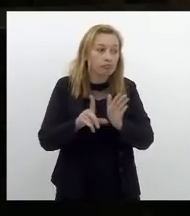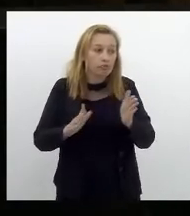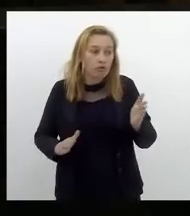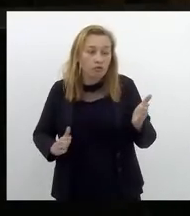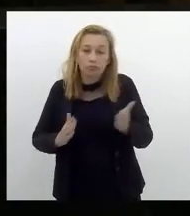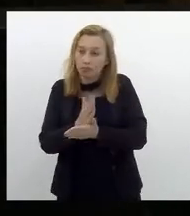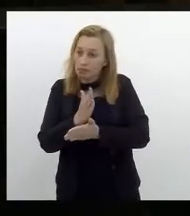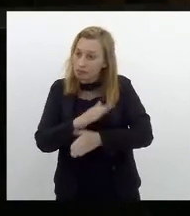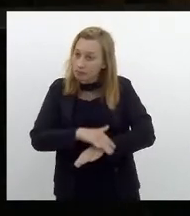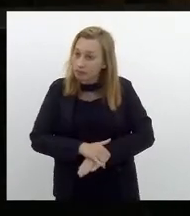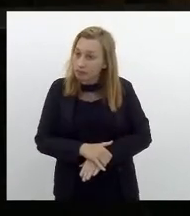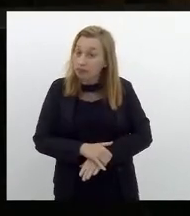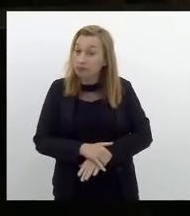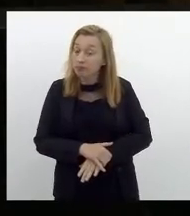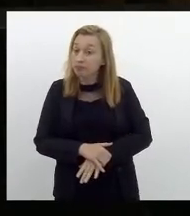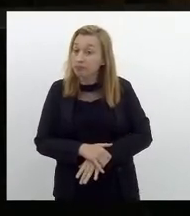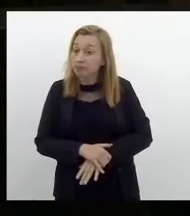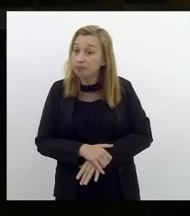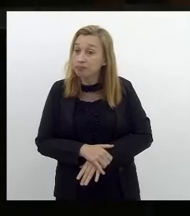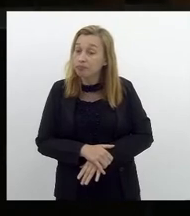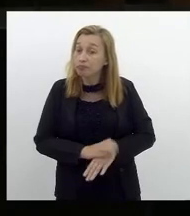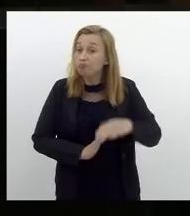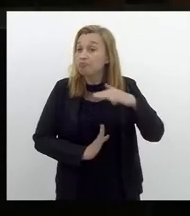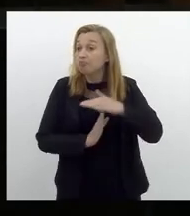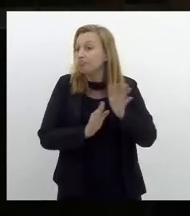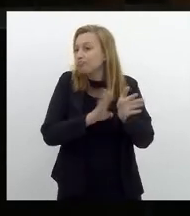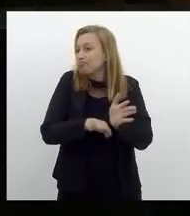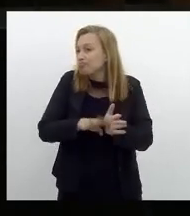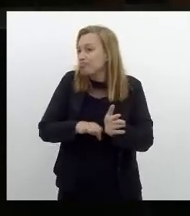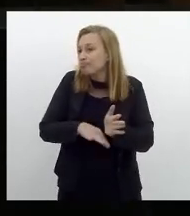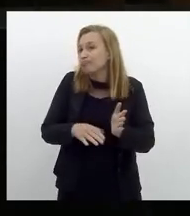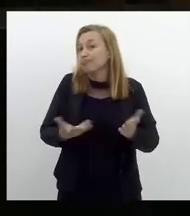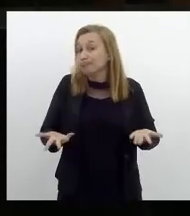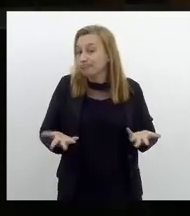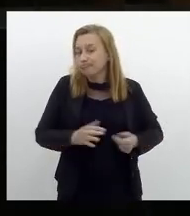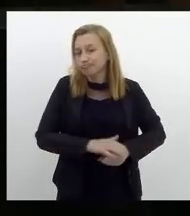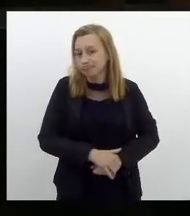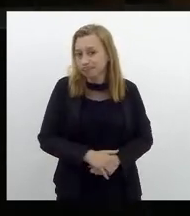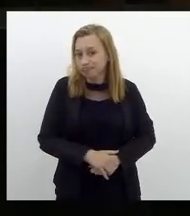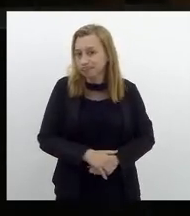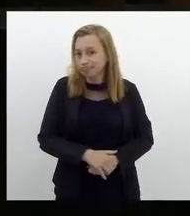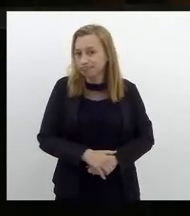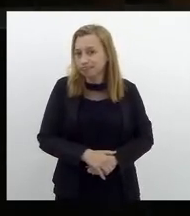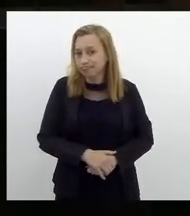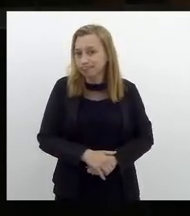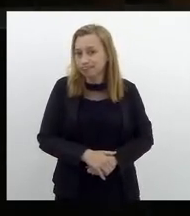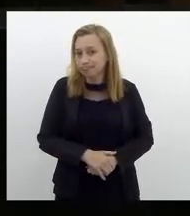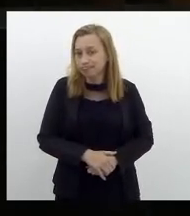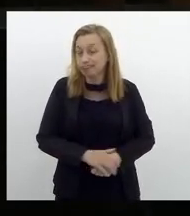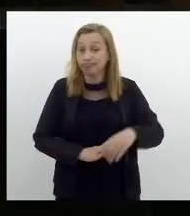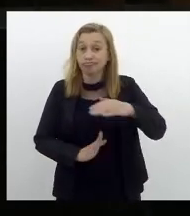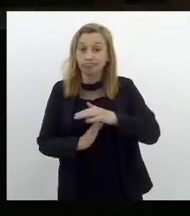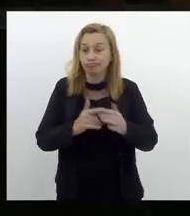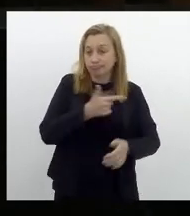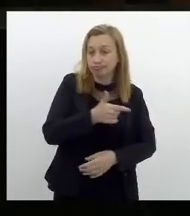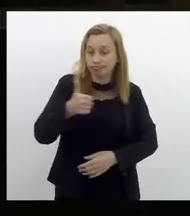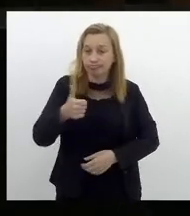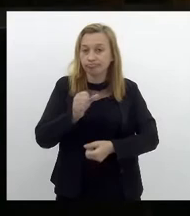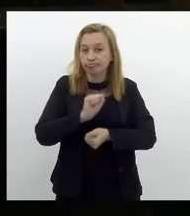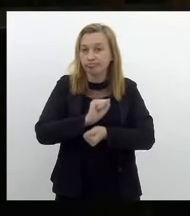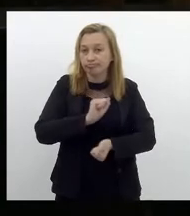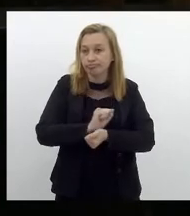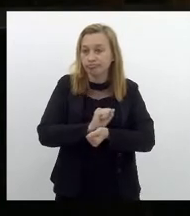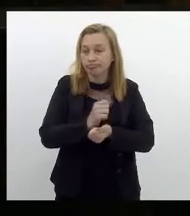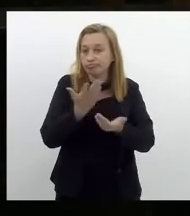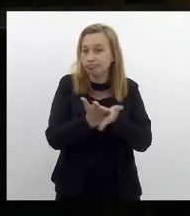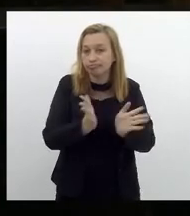aprovadas e o limite do teto de gasto. E para ser o limite de 21, teria que aguardar acabar